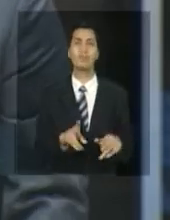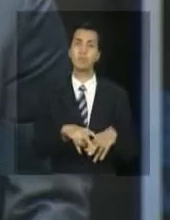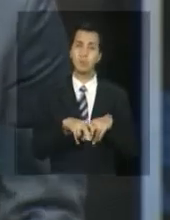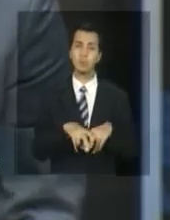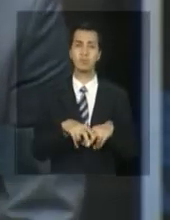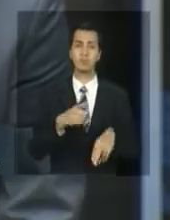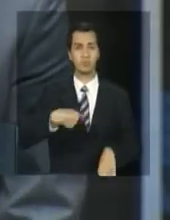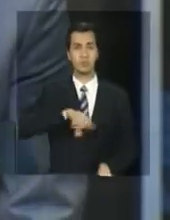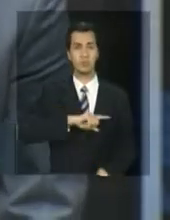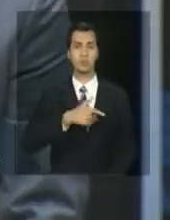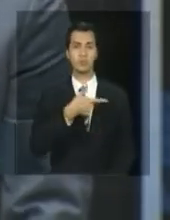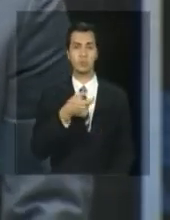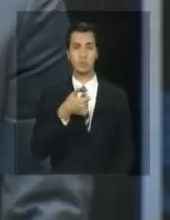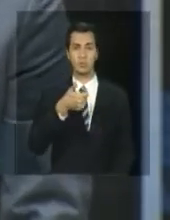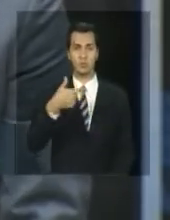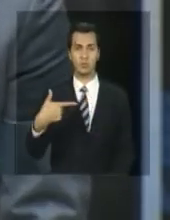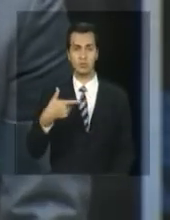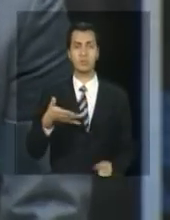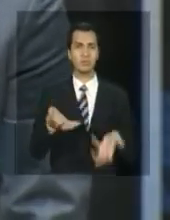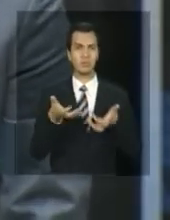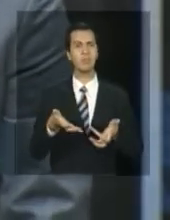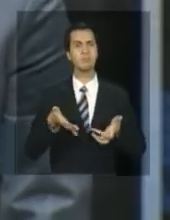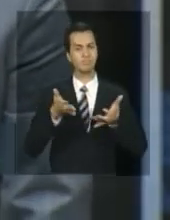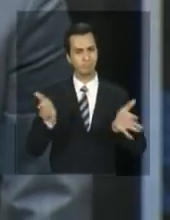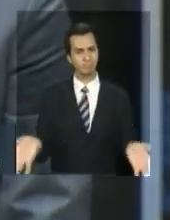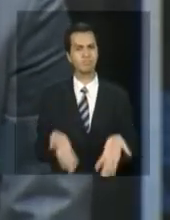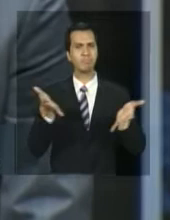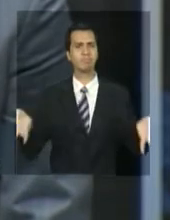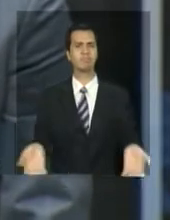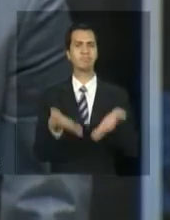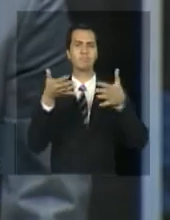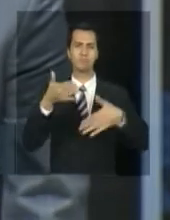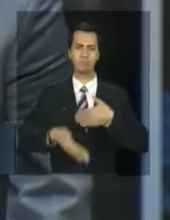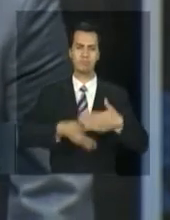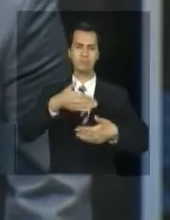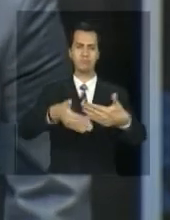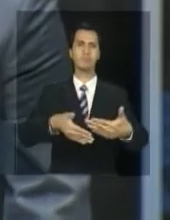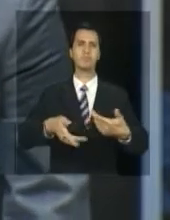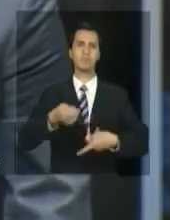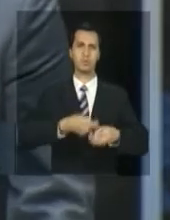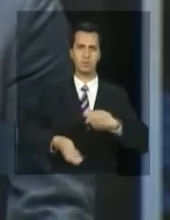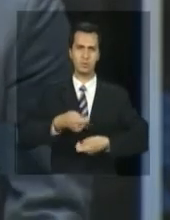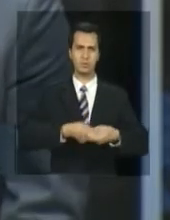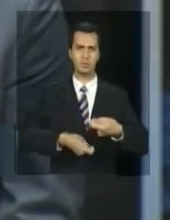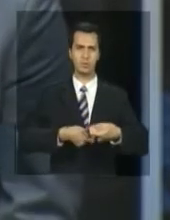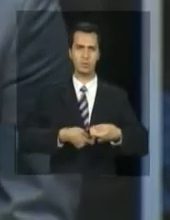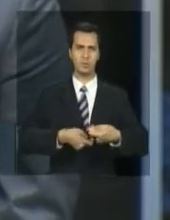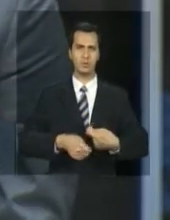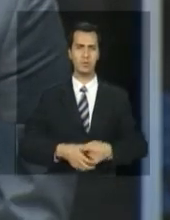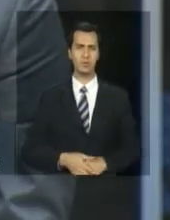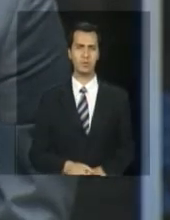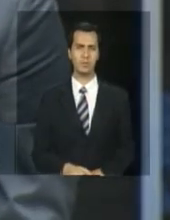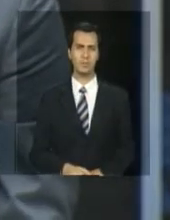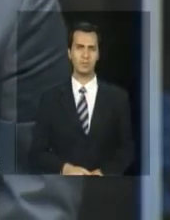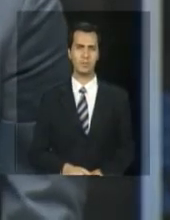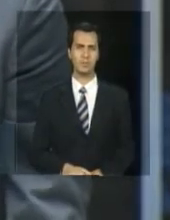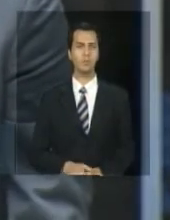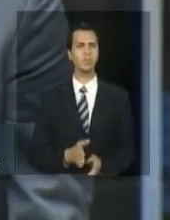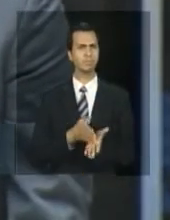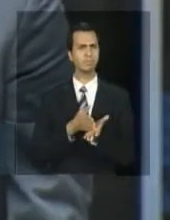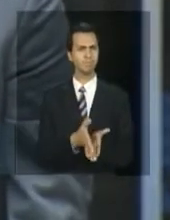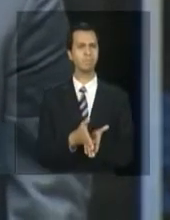portanto, continuar fomentando o crescimento vigoroso da economia, lastreado em